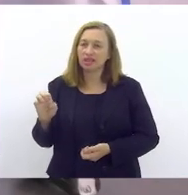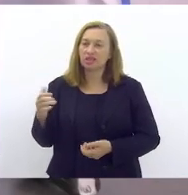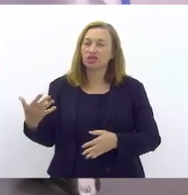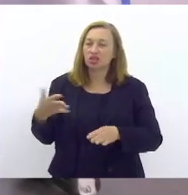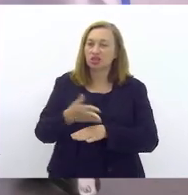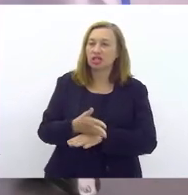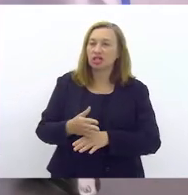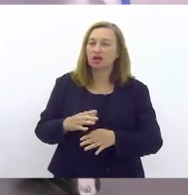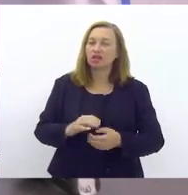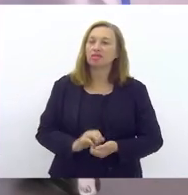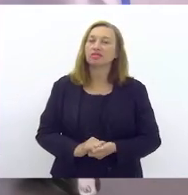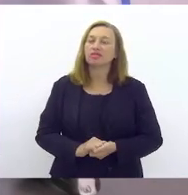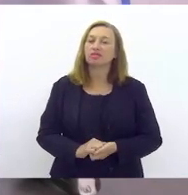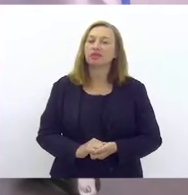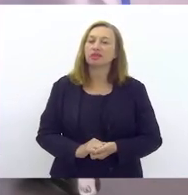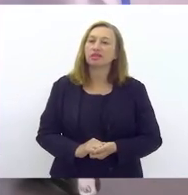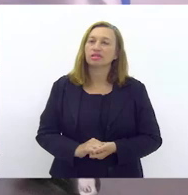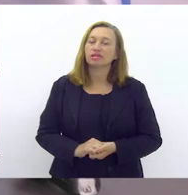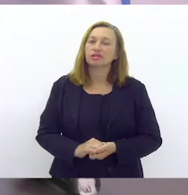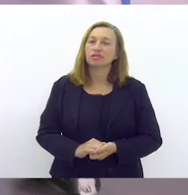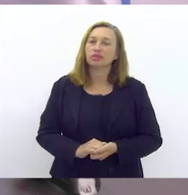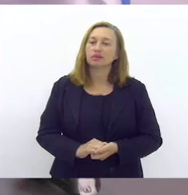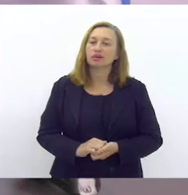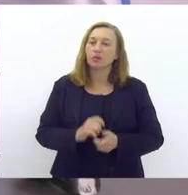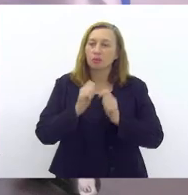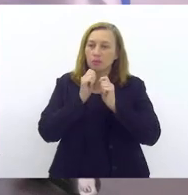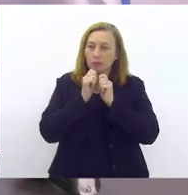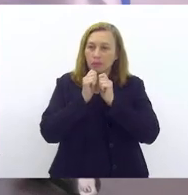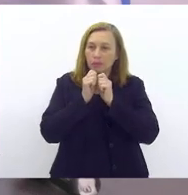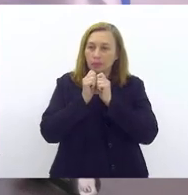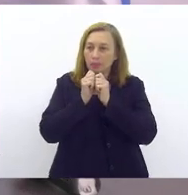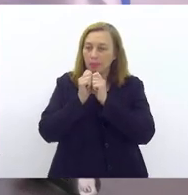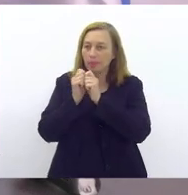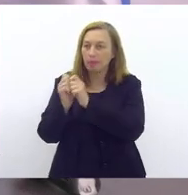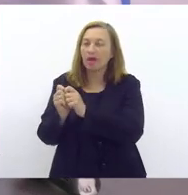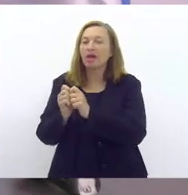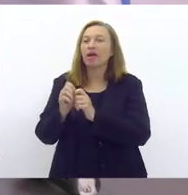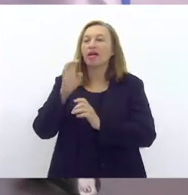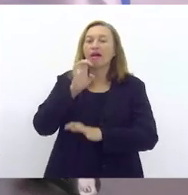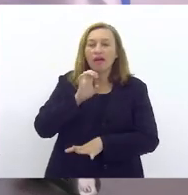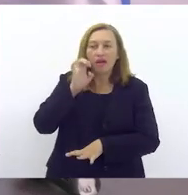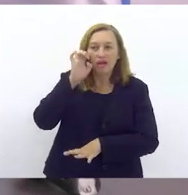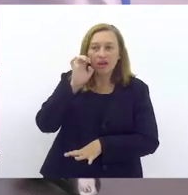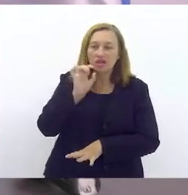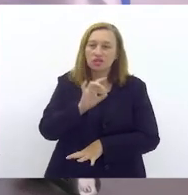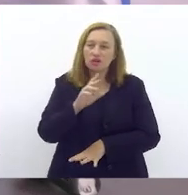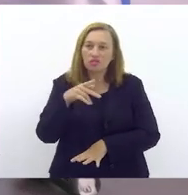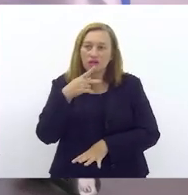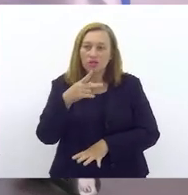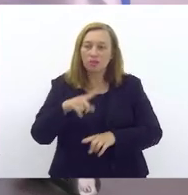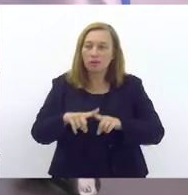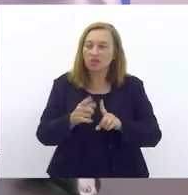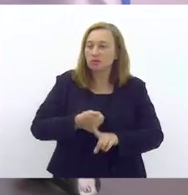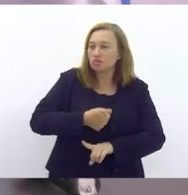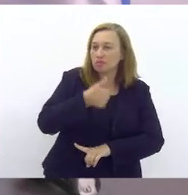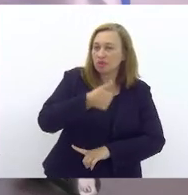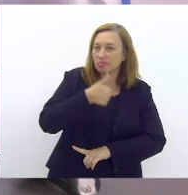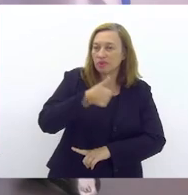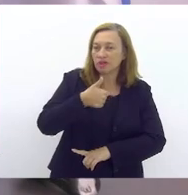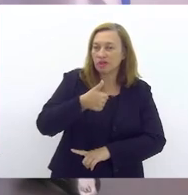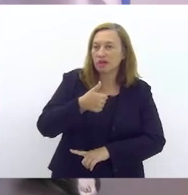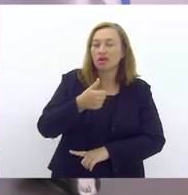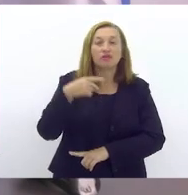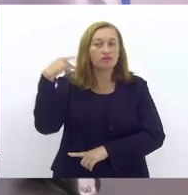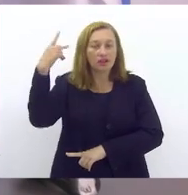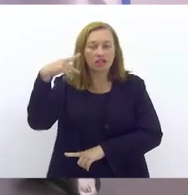quero passar aqui a saudação, porque a Élika só nos cumprimentou, mas passar a saudação primeiro para a querida